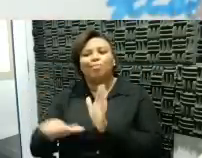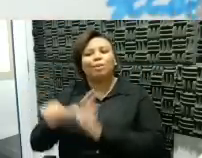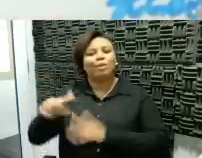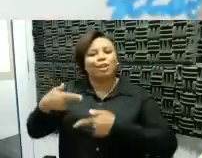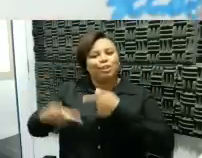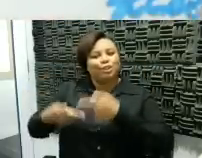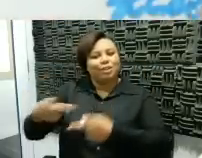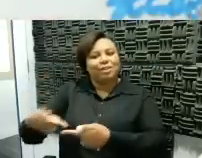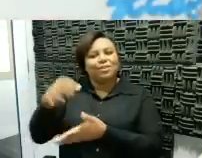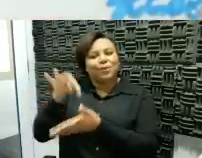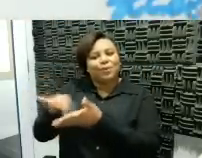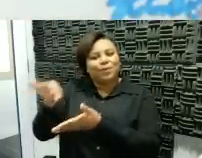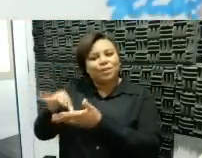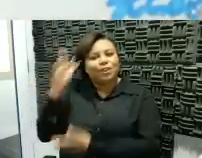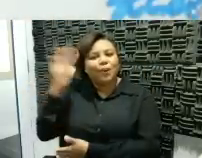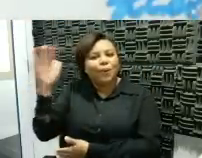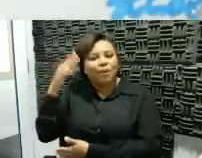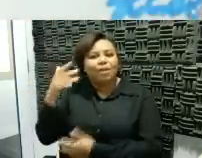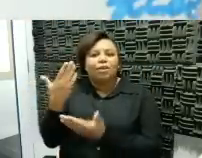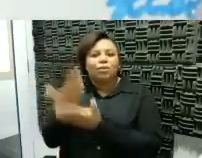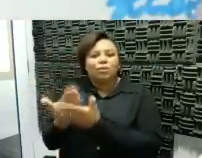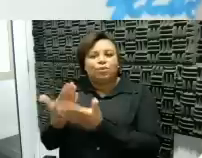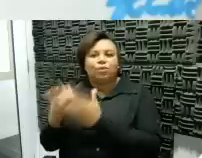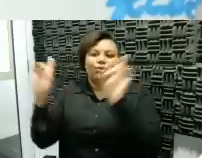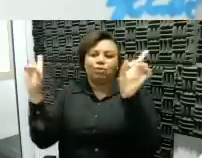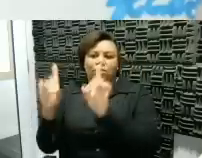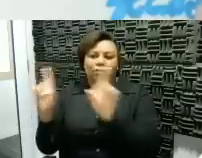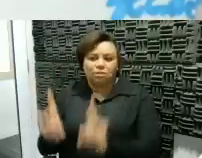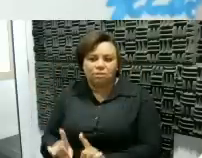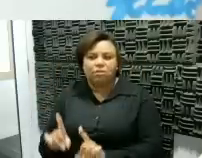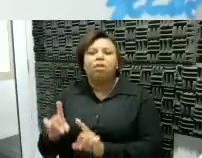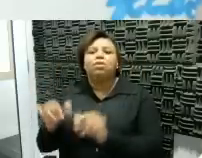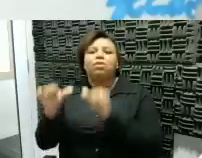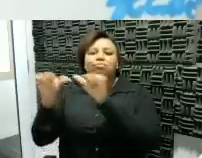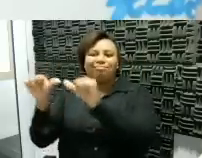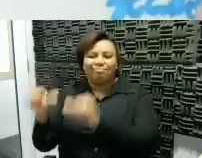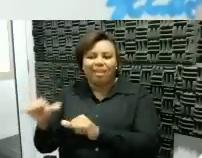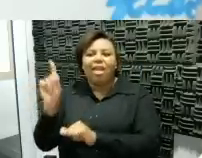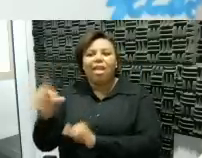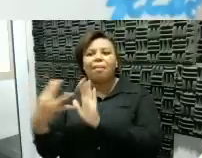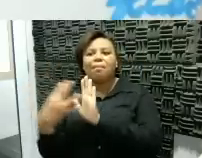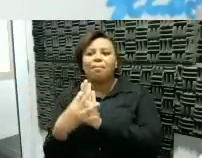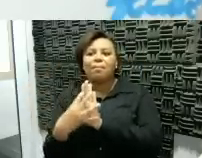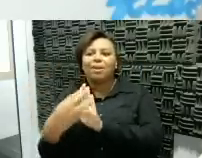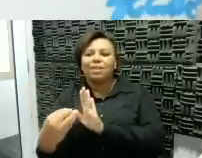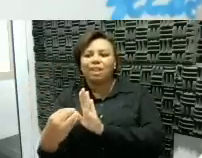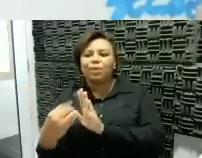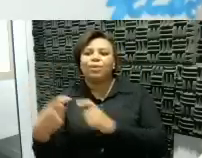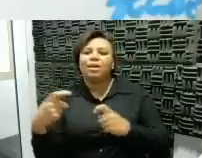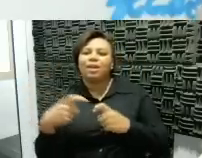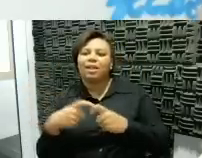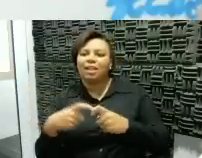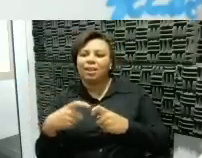estudos da deficiência eu tô colando aqui então um posit que diz modelo biomédico o modelo biomédico né a